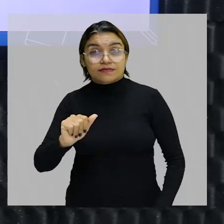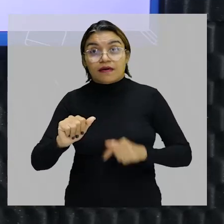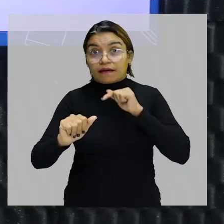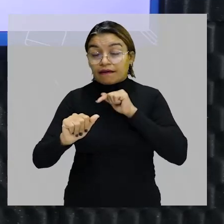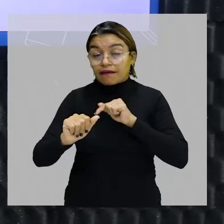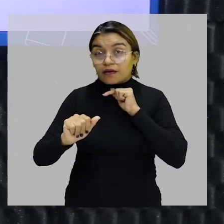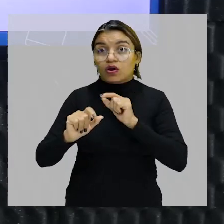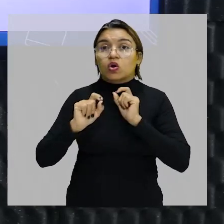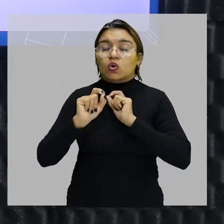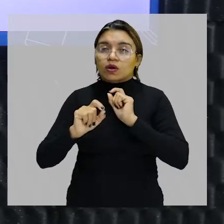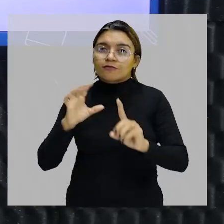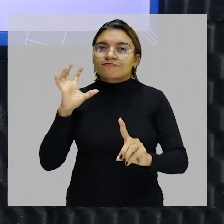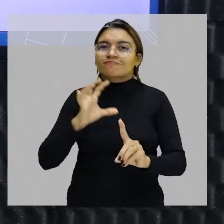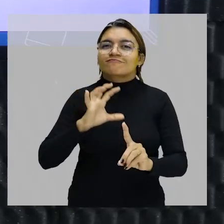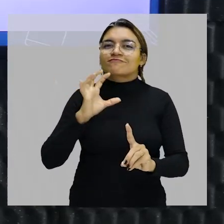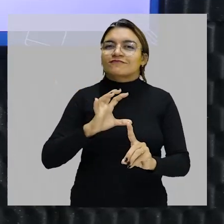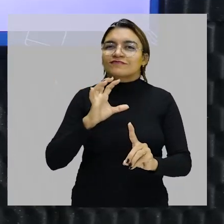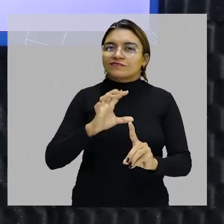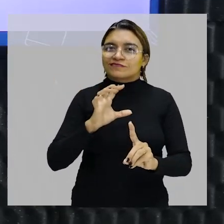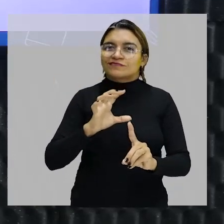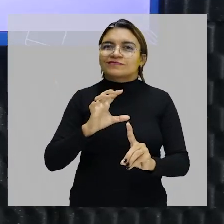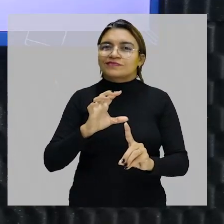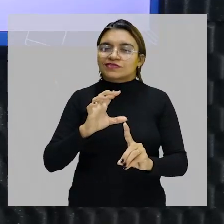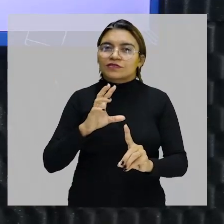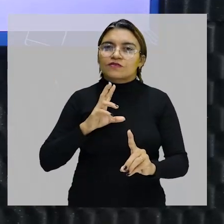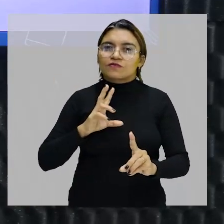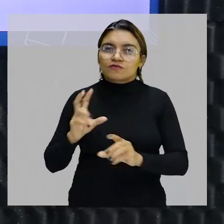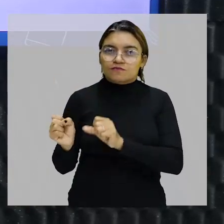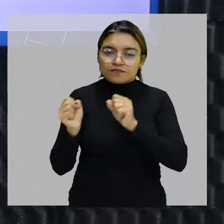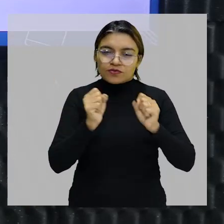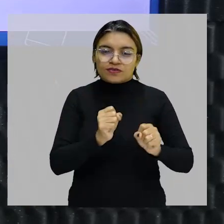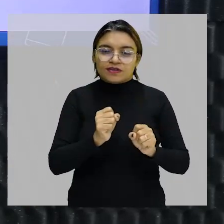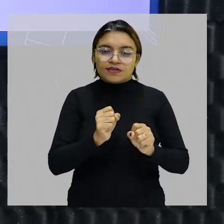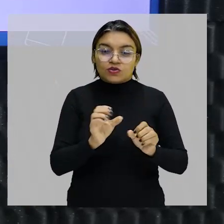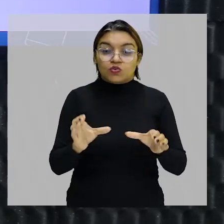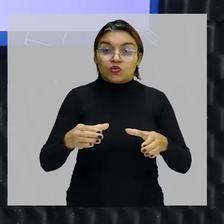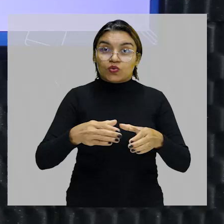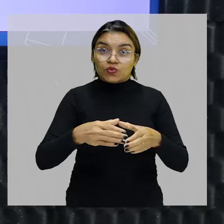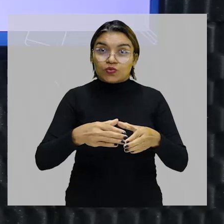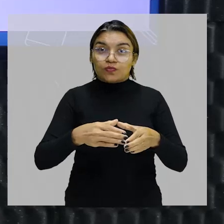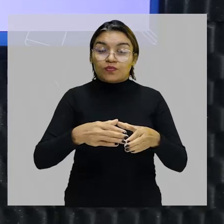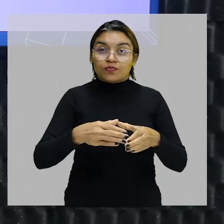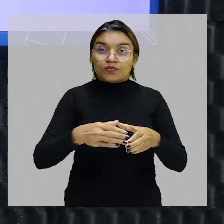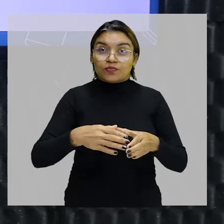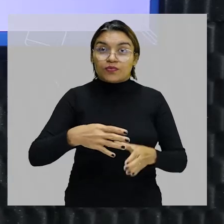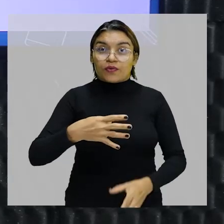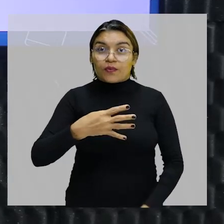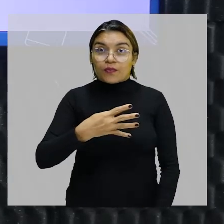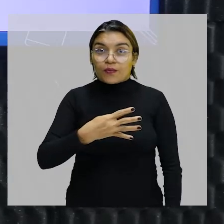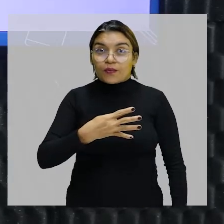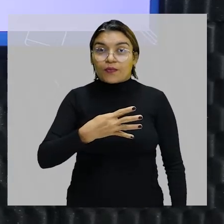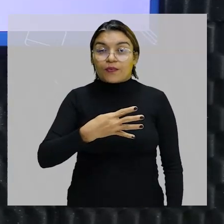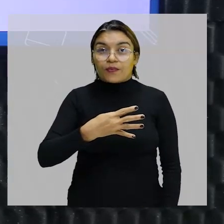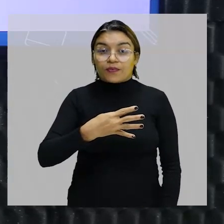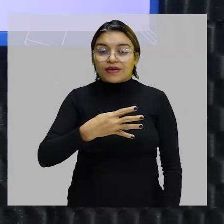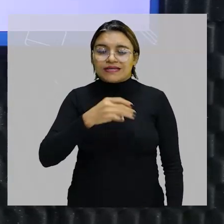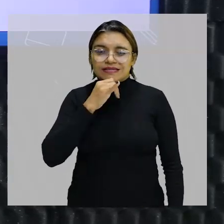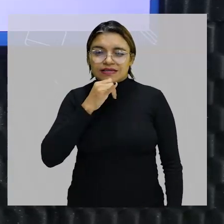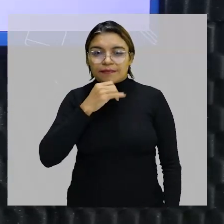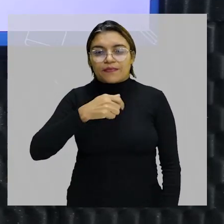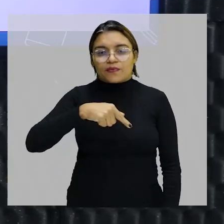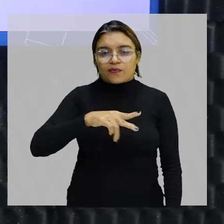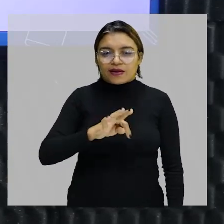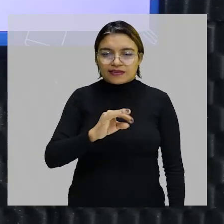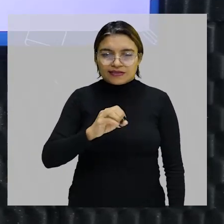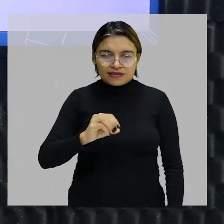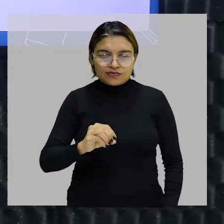radiação que gerou os poderes do Quarteto Fantástico. Então, nós temos aqui o Reed